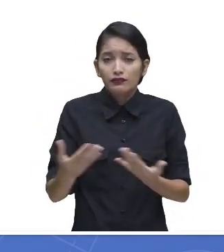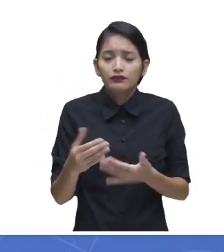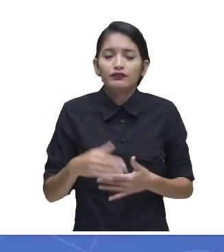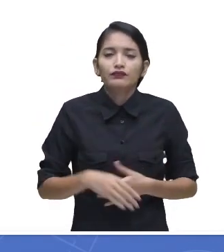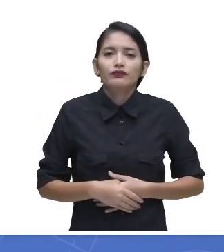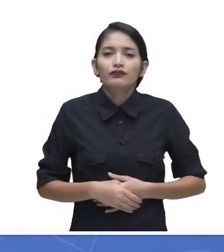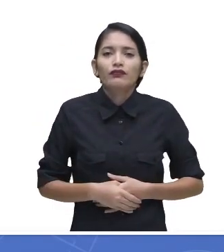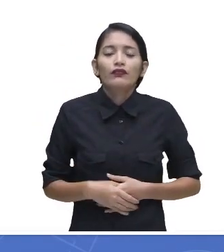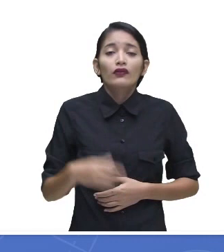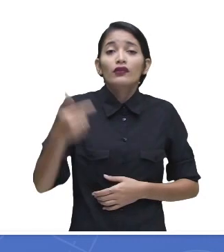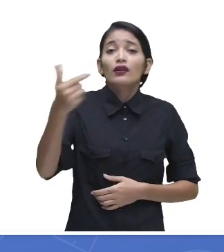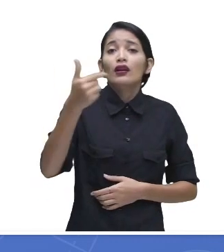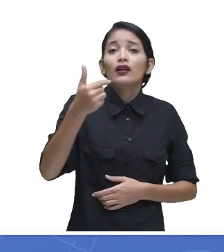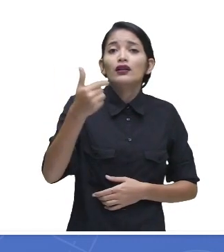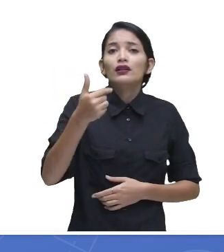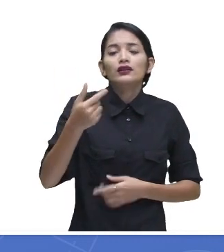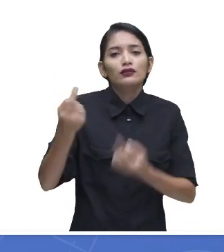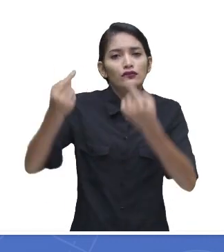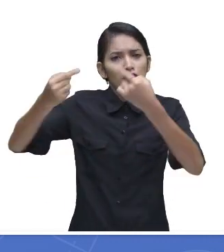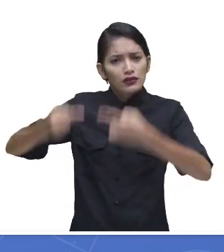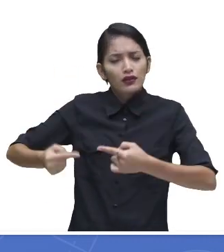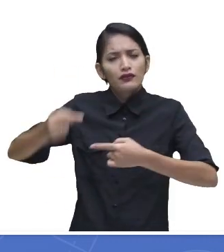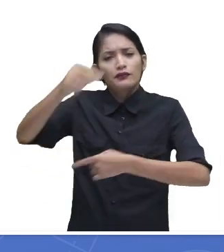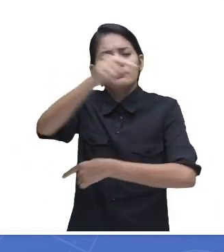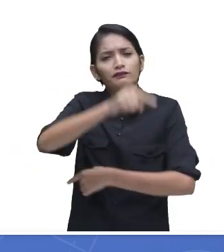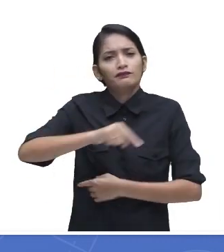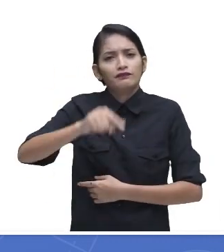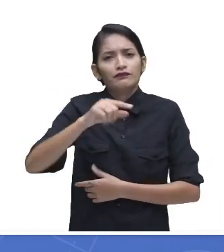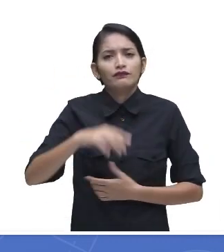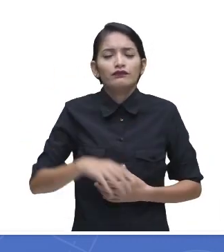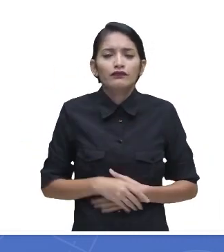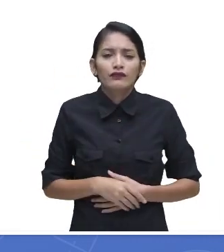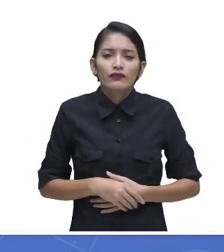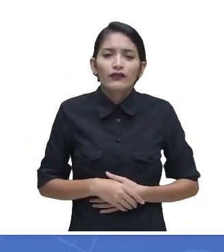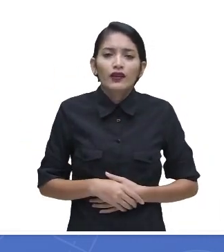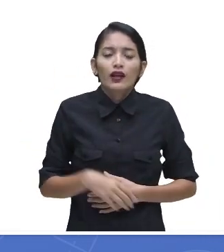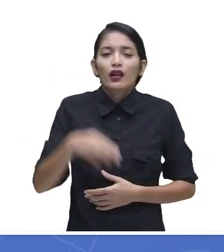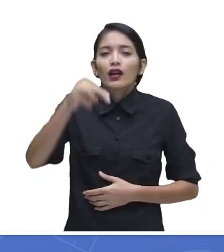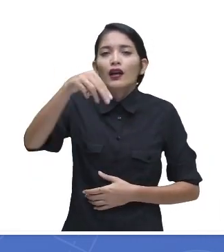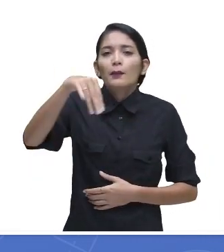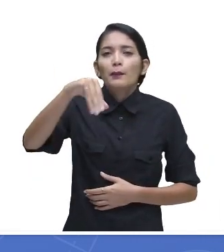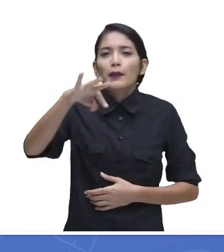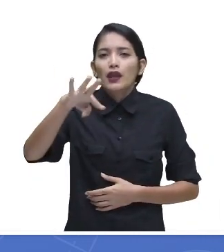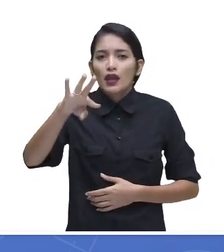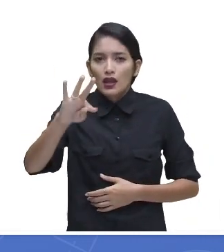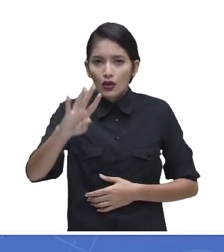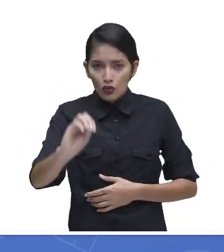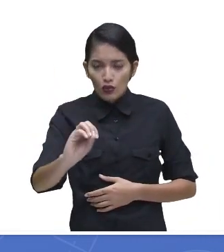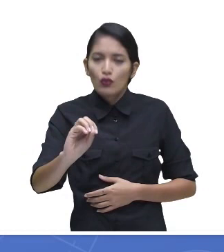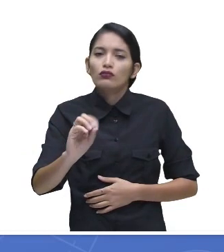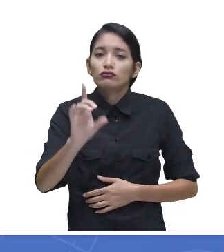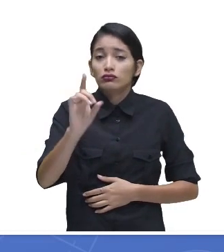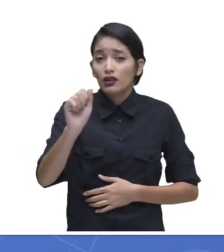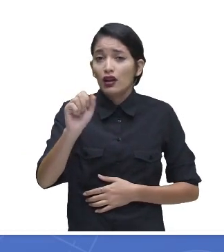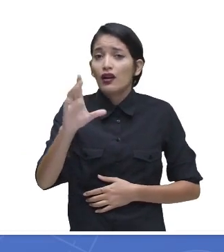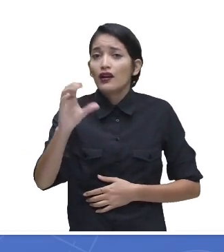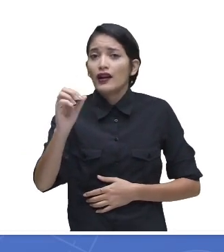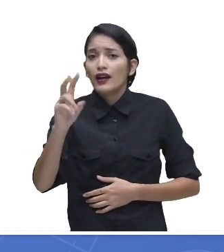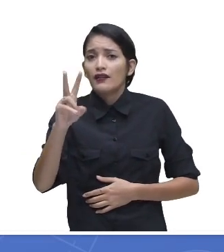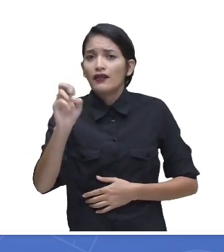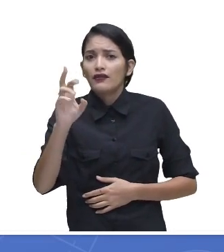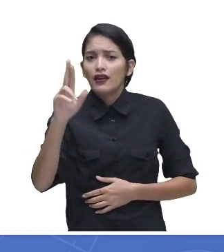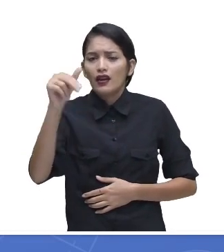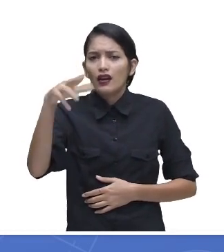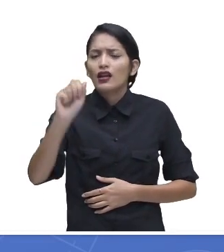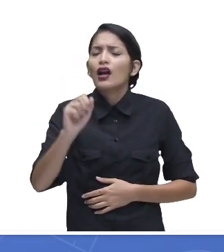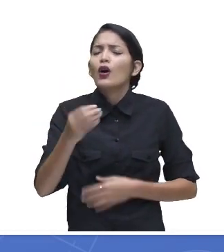segunda questão, que foi o desafio para vocês, né? É sobre o mito da caverna, né? Então, como é que se dá isso aí, né? Essa